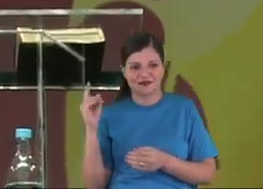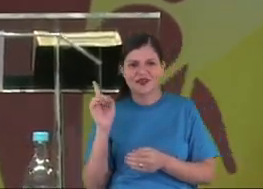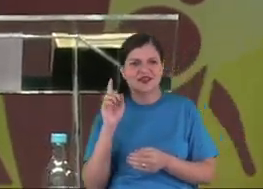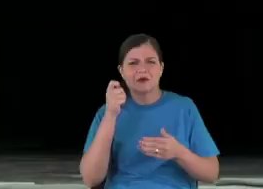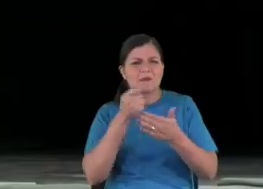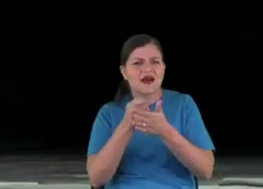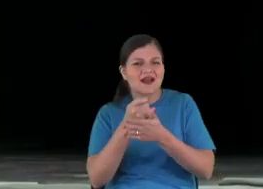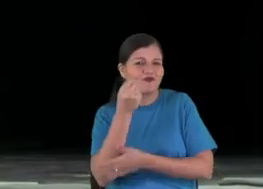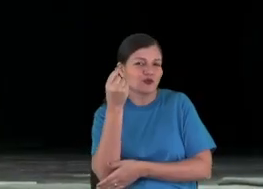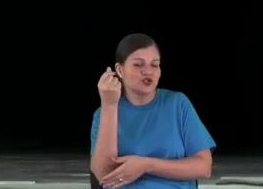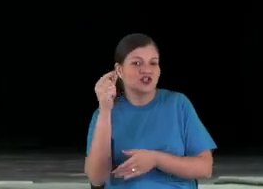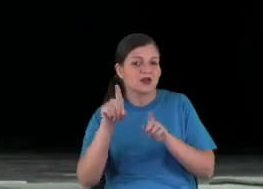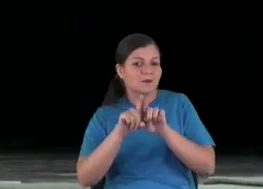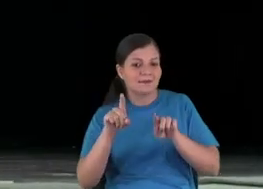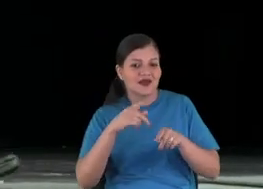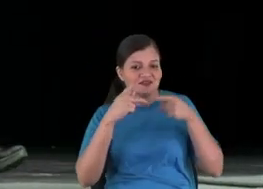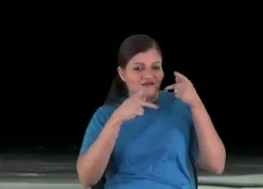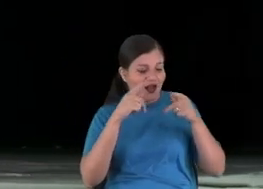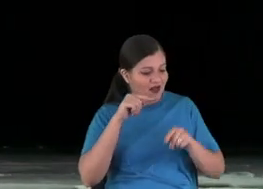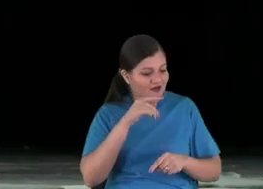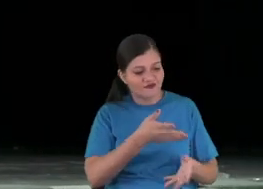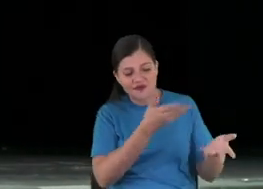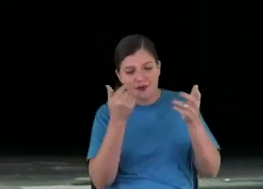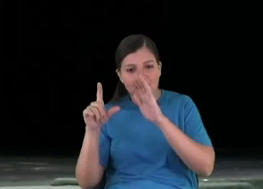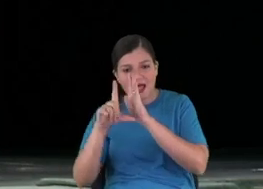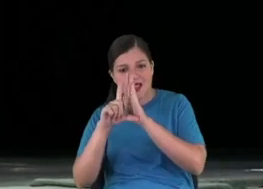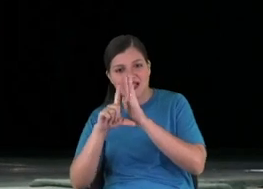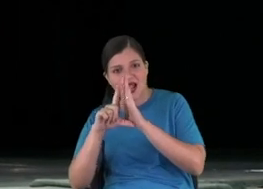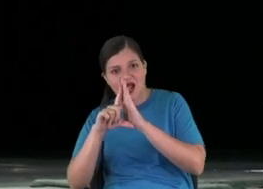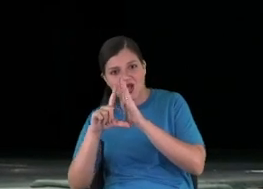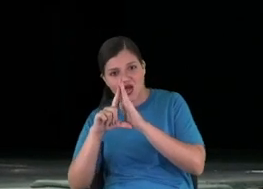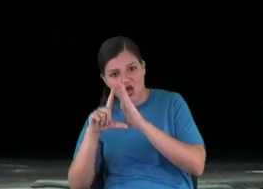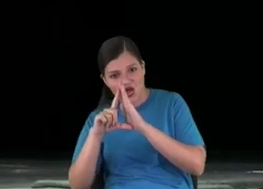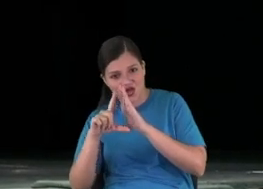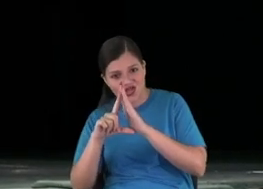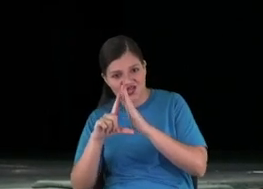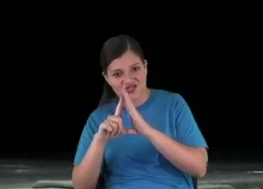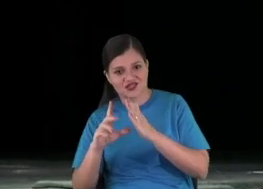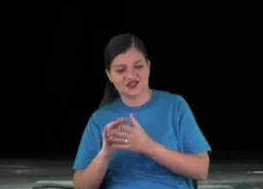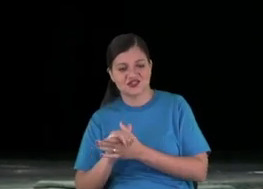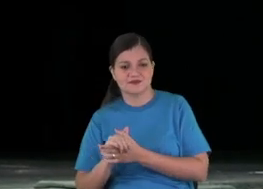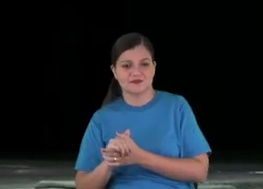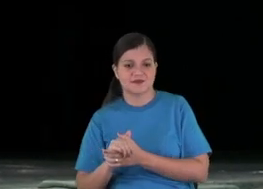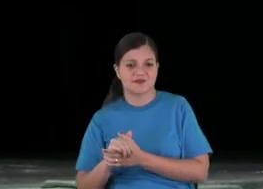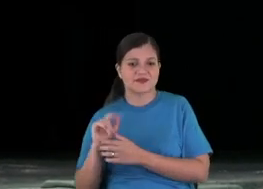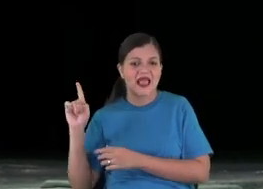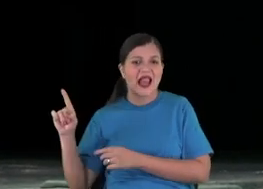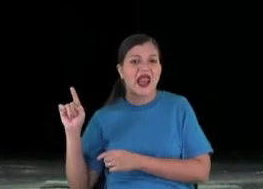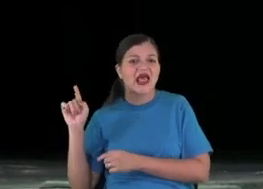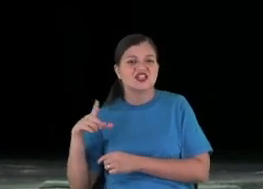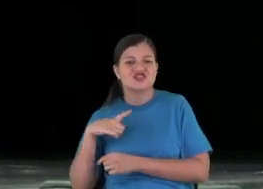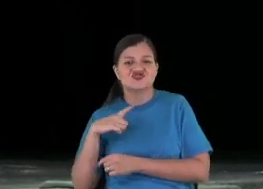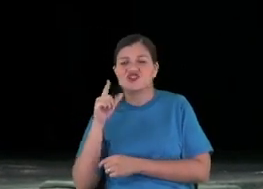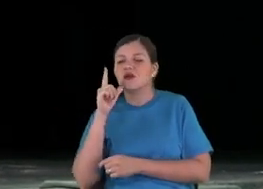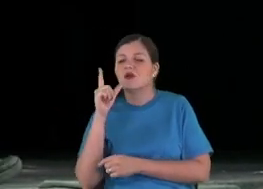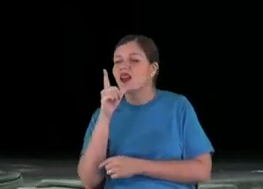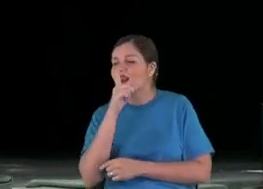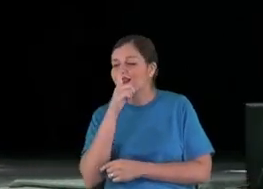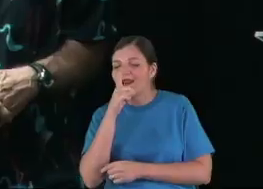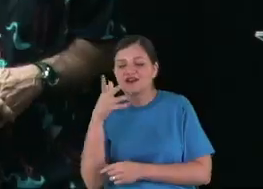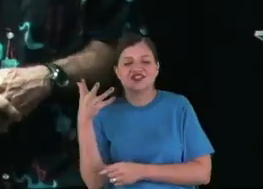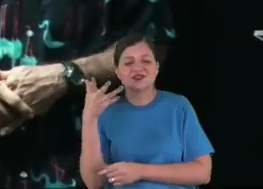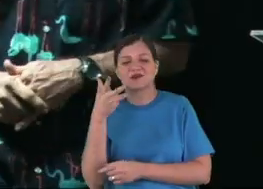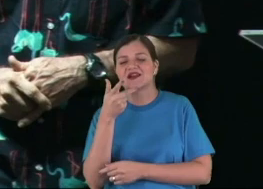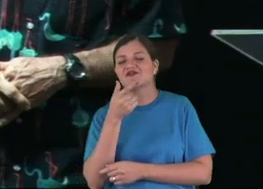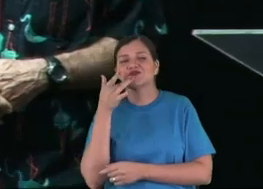dinheiro, ela dizia assim, vamos lá na Lobraz, naquele tempo Lobraz era sinônimo de Bob's, eles tinham uma cantina lá em cima que tinha milkshake,